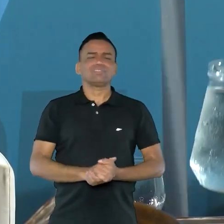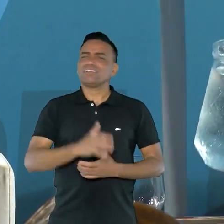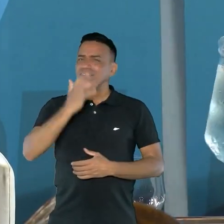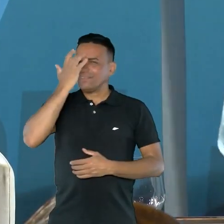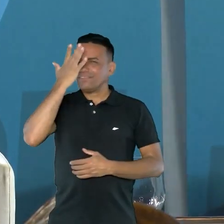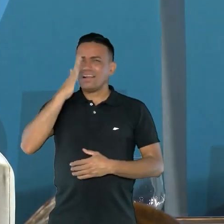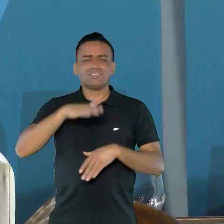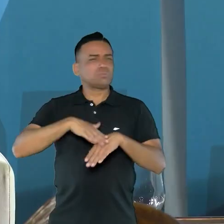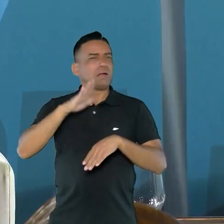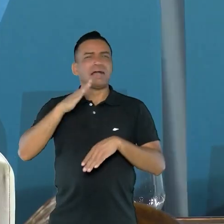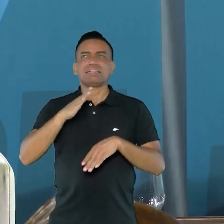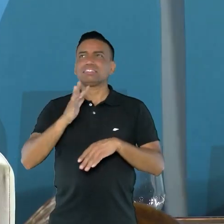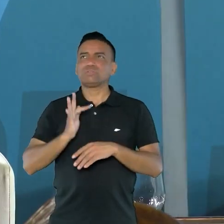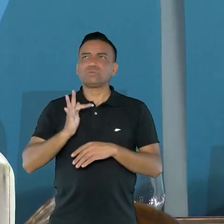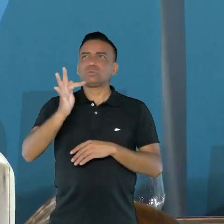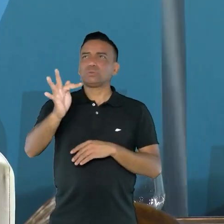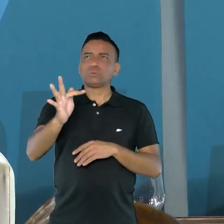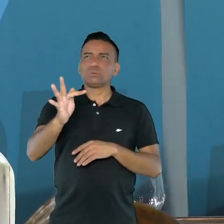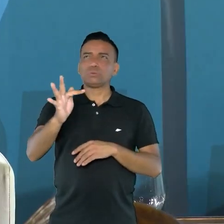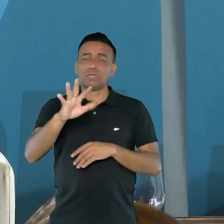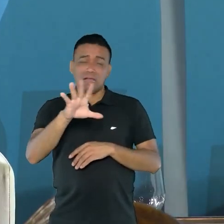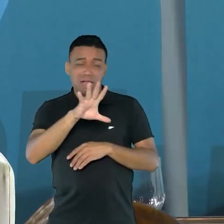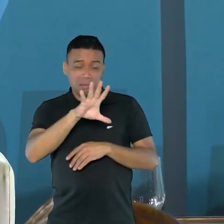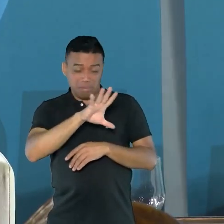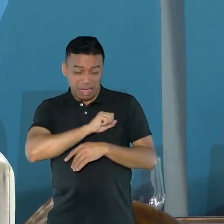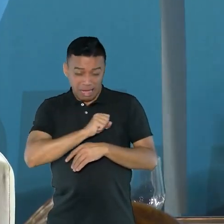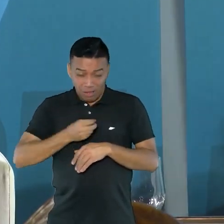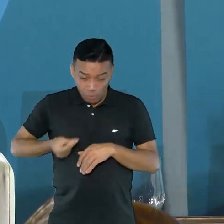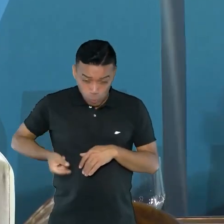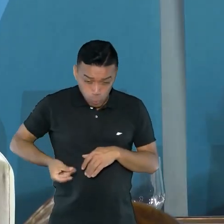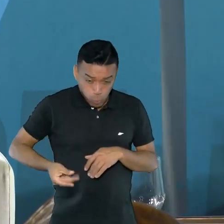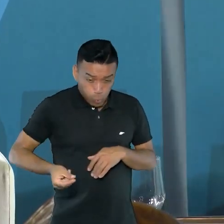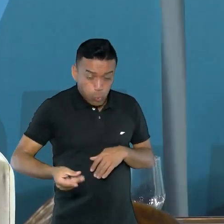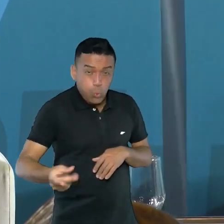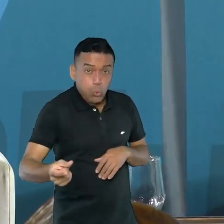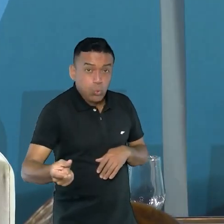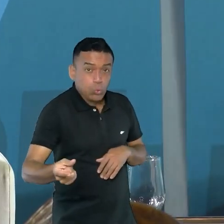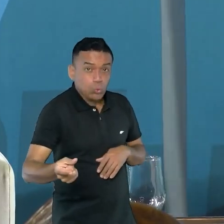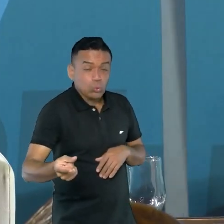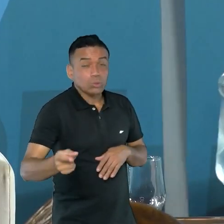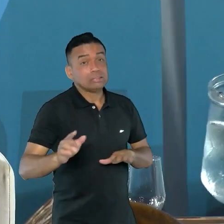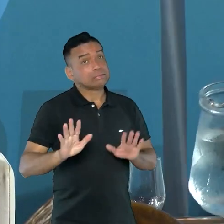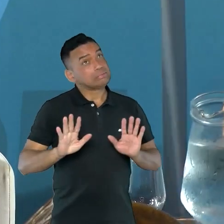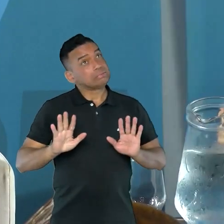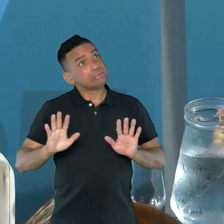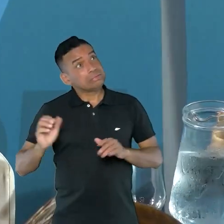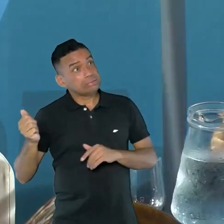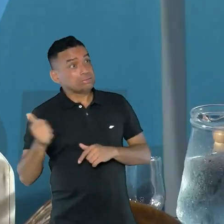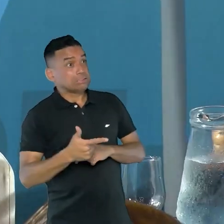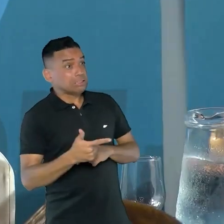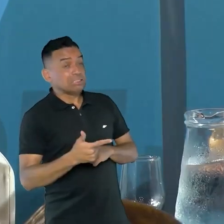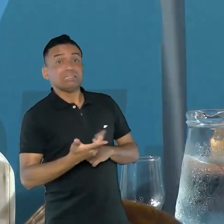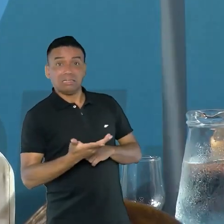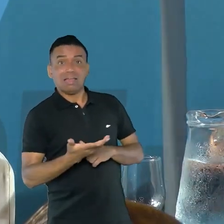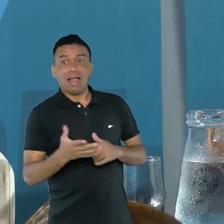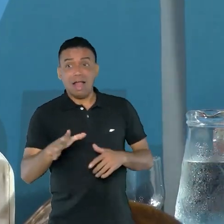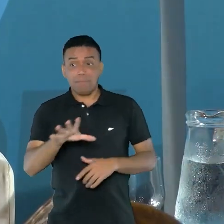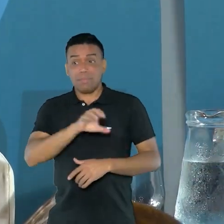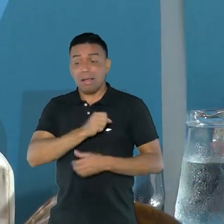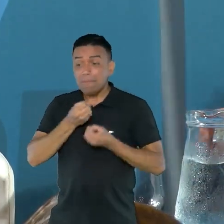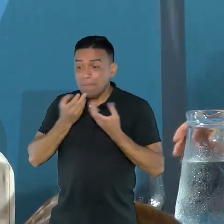ter expectativa de que irá amar por toda a vida que ter expectativa de amar bem